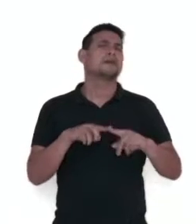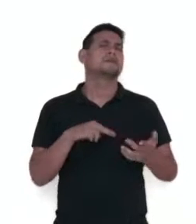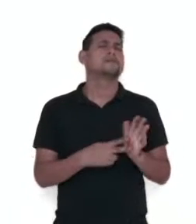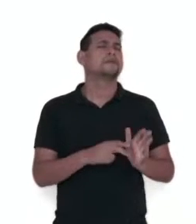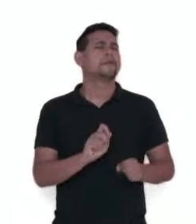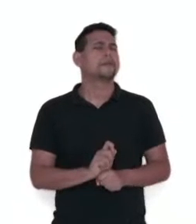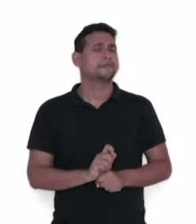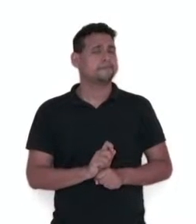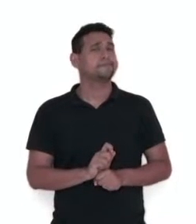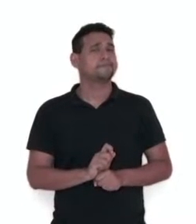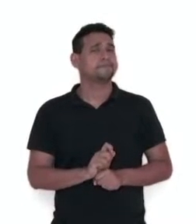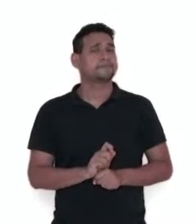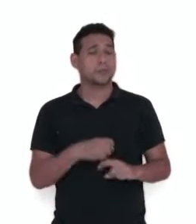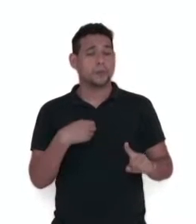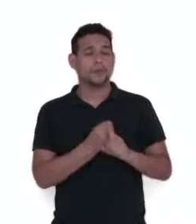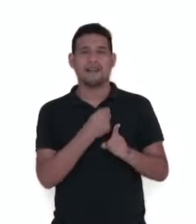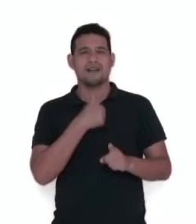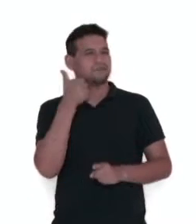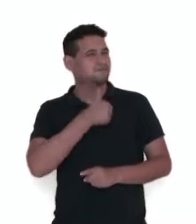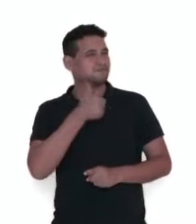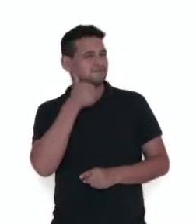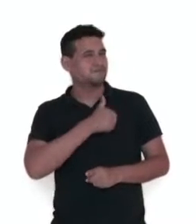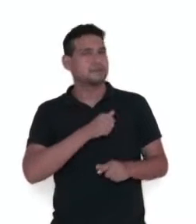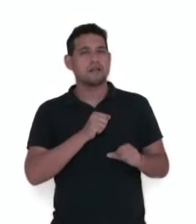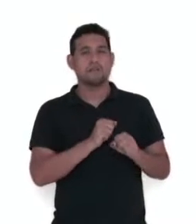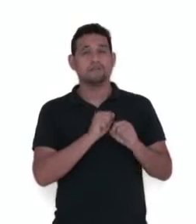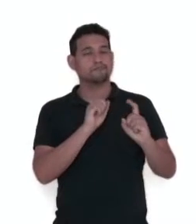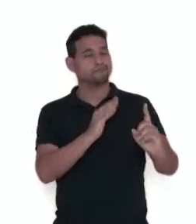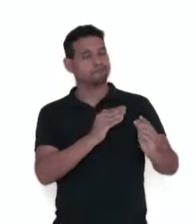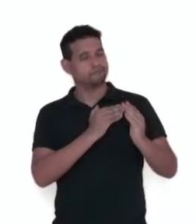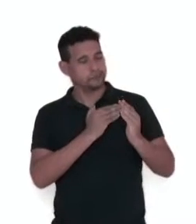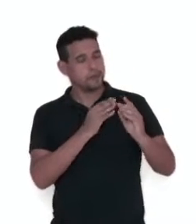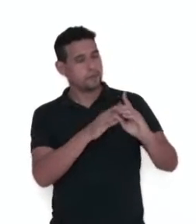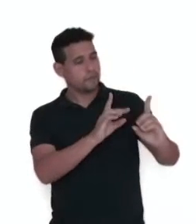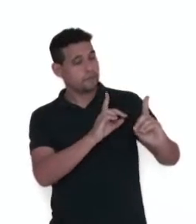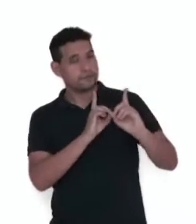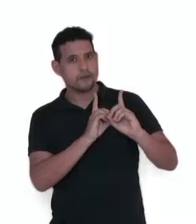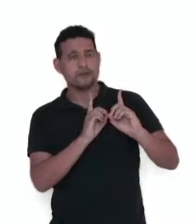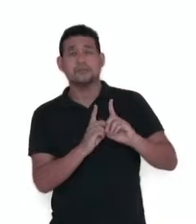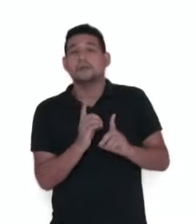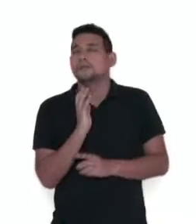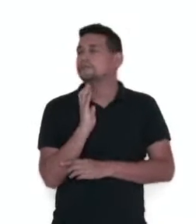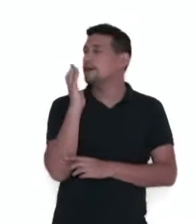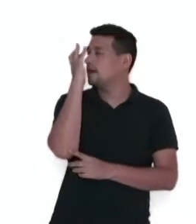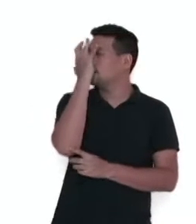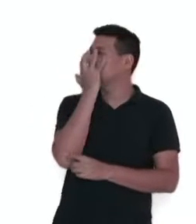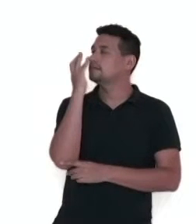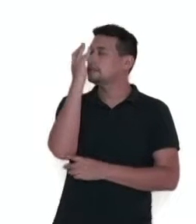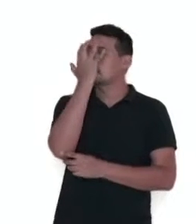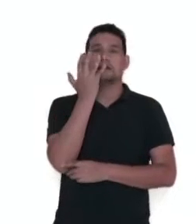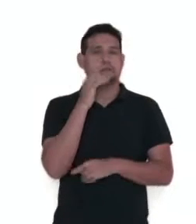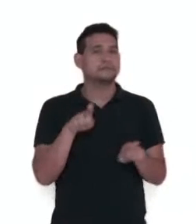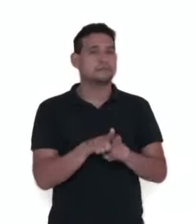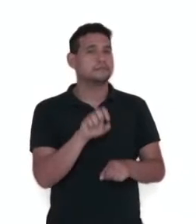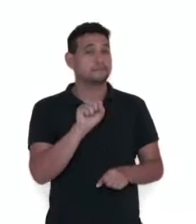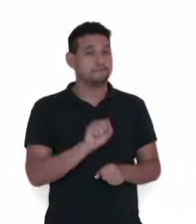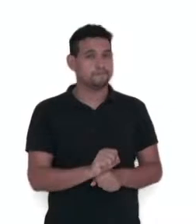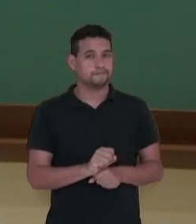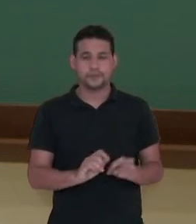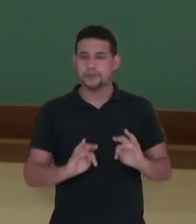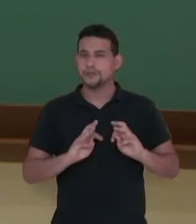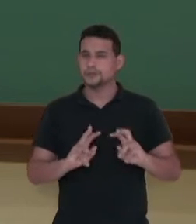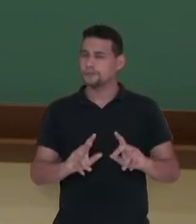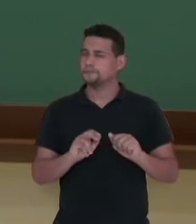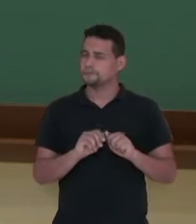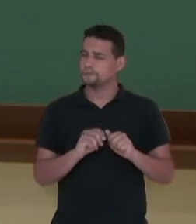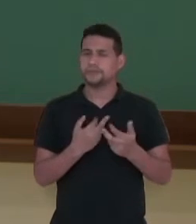ello, a pesar disso, la mujer volvió a enamorarse. Ela voltou a se apaixonar e incluso tuvo 2 hijos